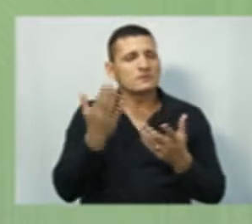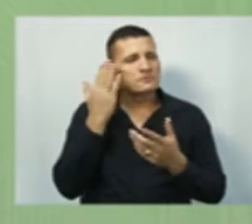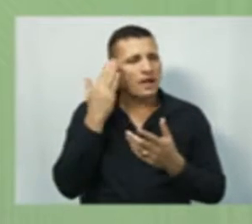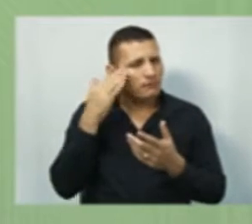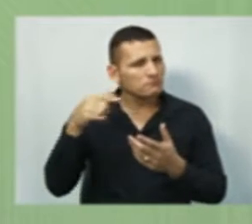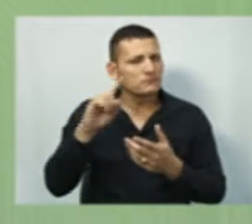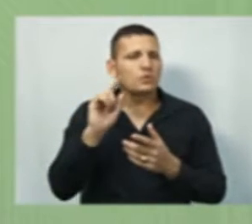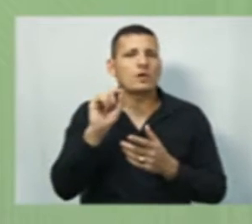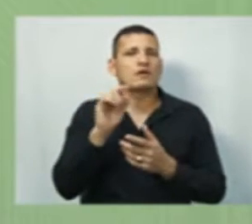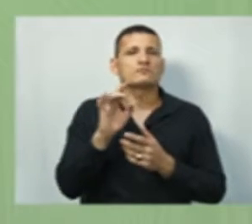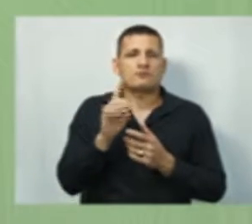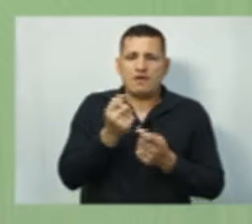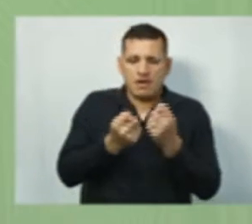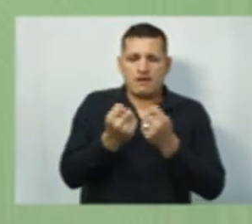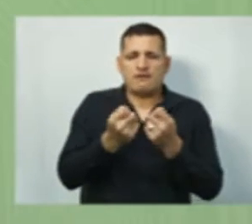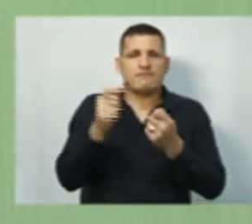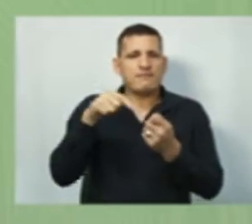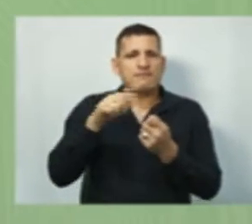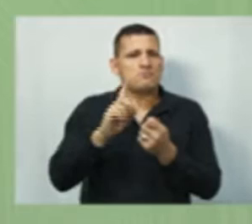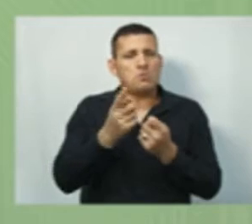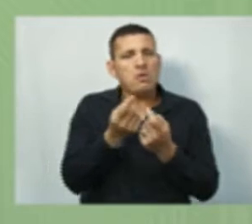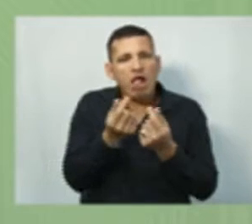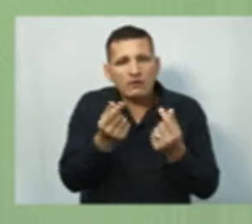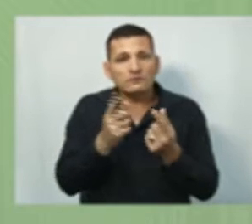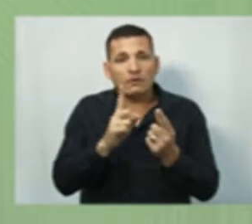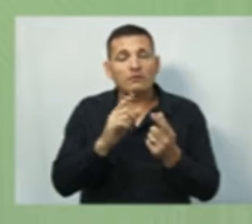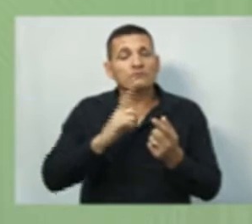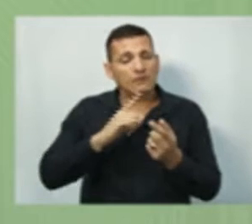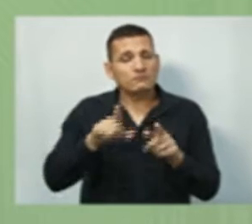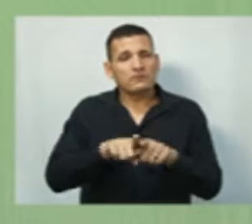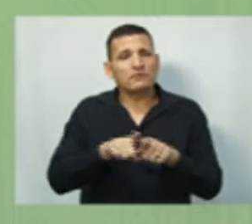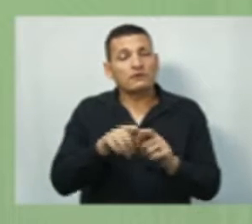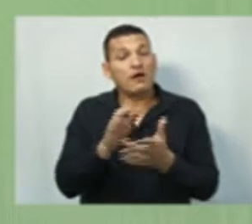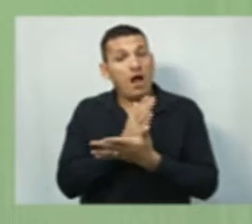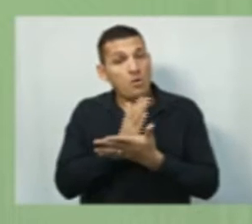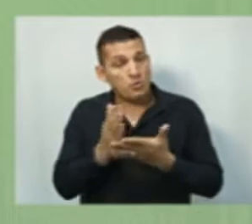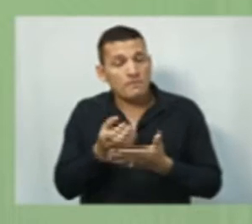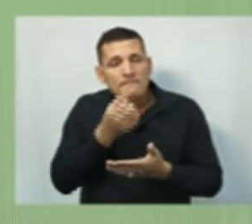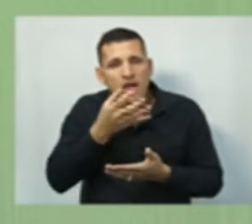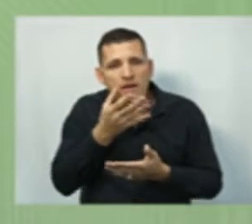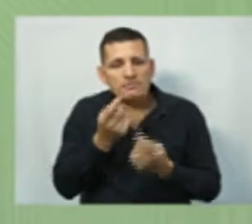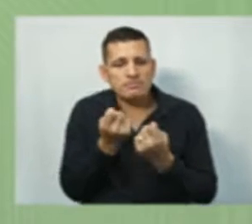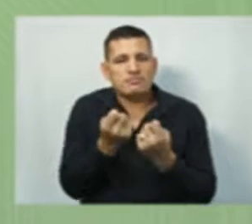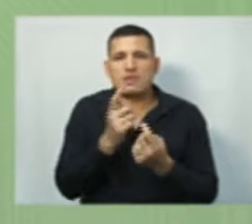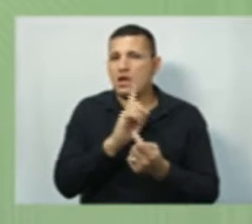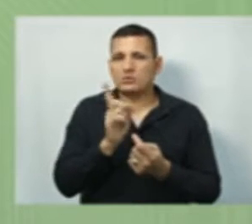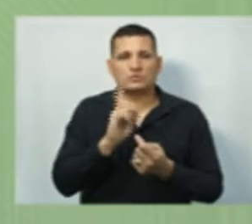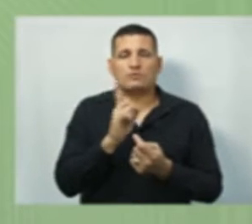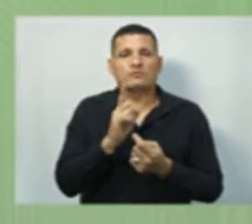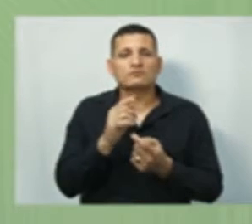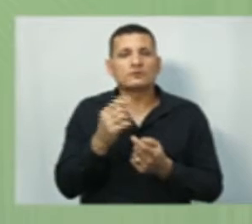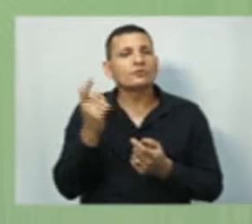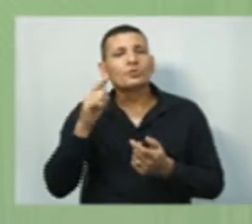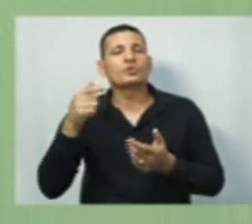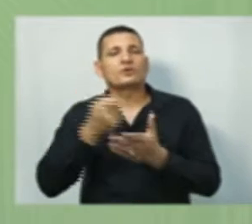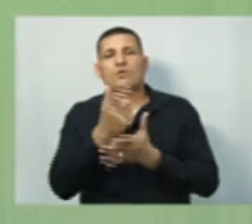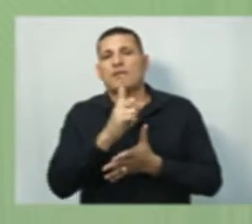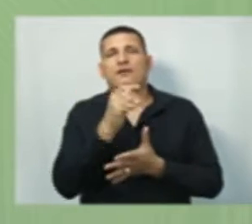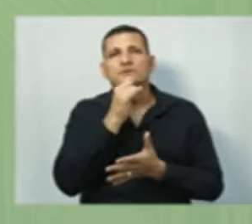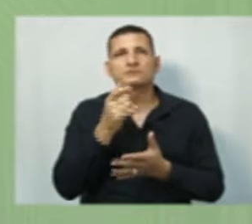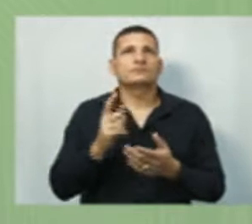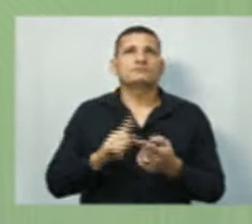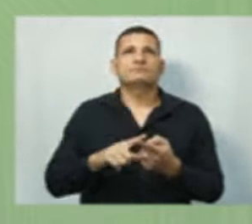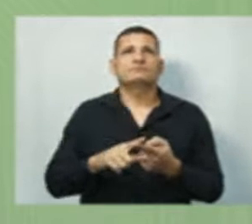bens econômicos. Existem também os bens não econômicos, são aqueles que a gente não consegue comprar. Tem o afeto, tem